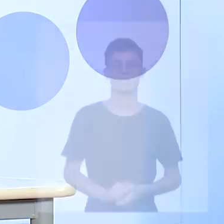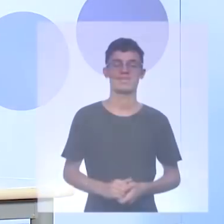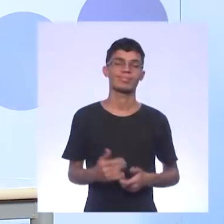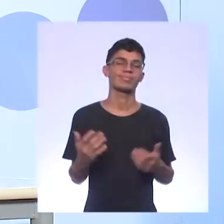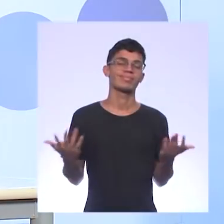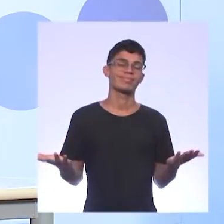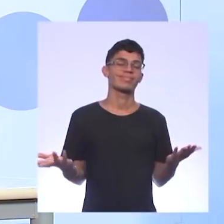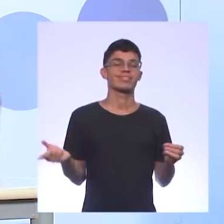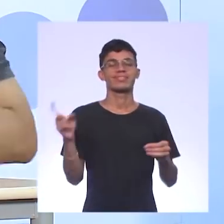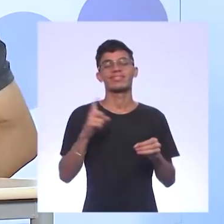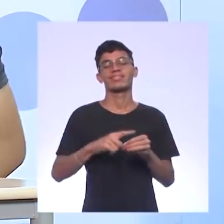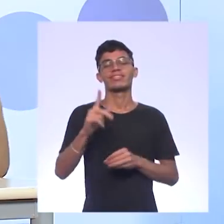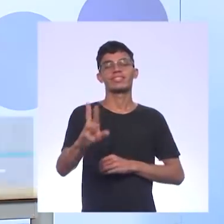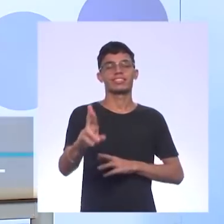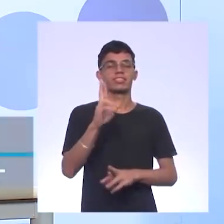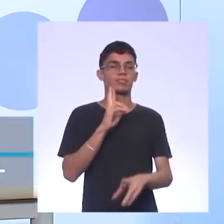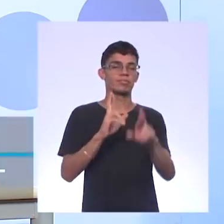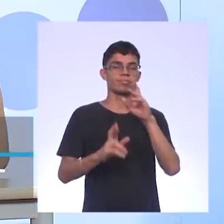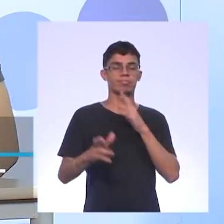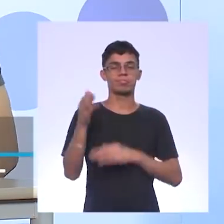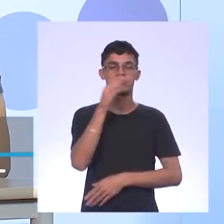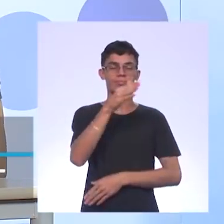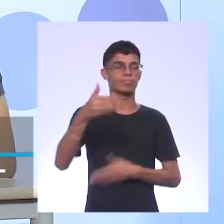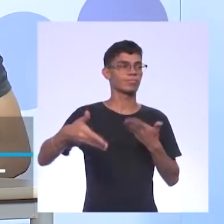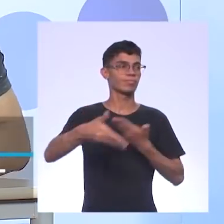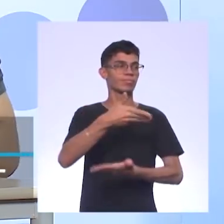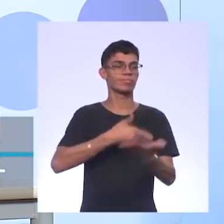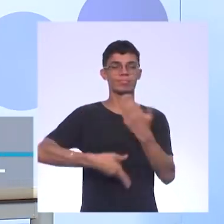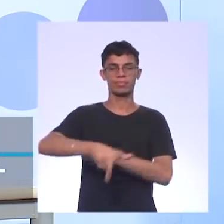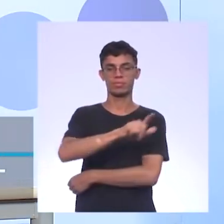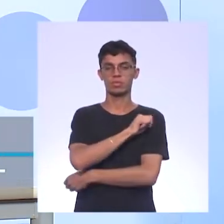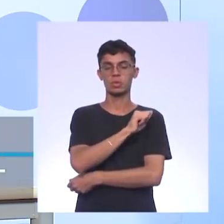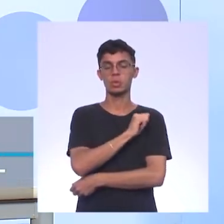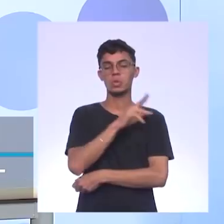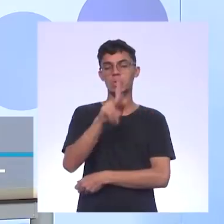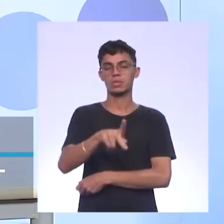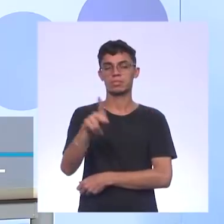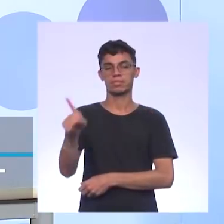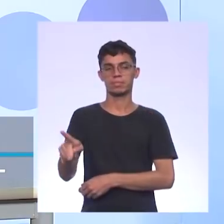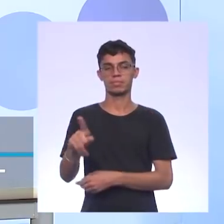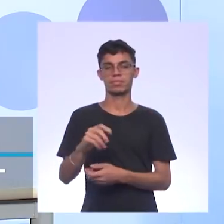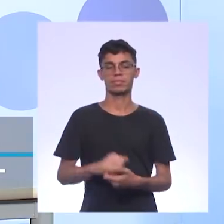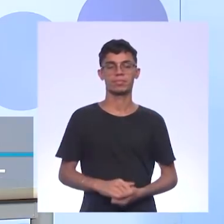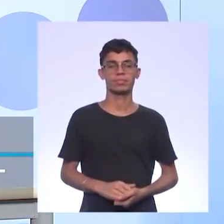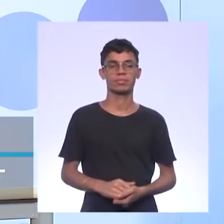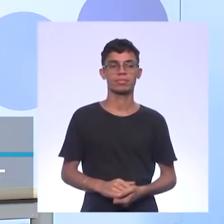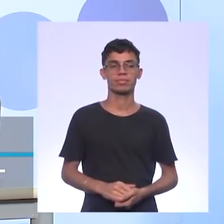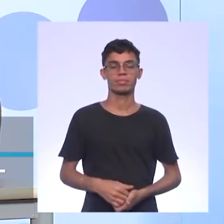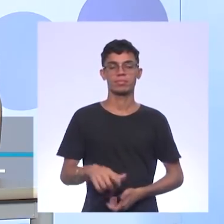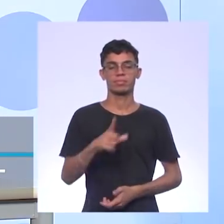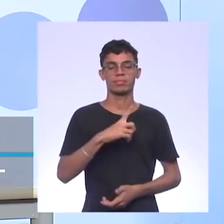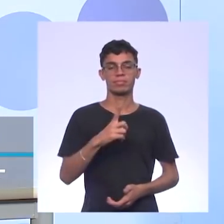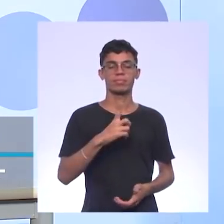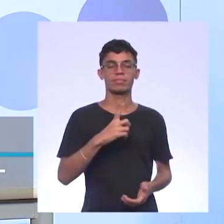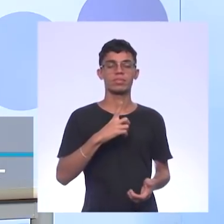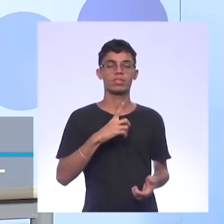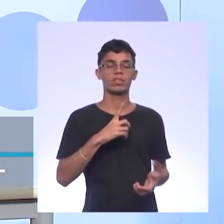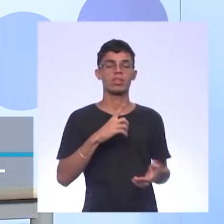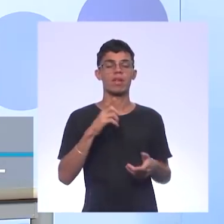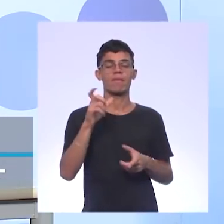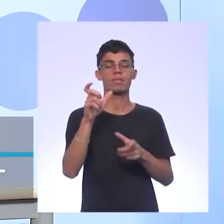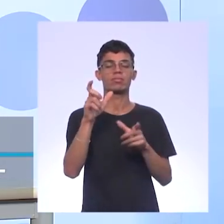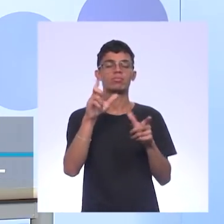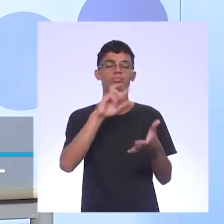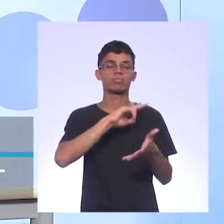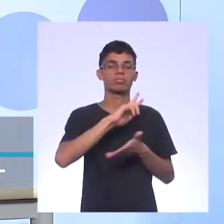o e voltamos aí com a resposta a interação dos nossos alunos a empresa pelos nossos professores e vim tivemos aqui muitas respostas